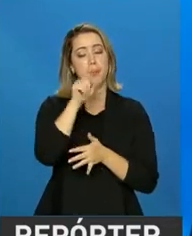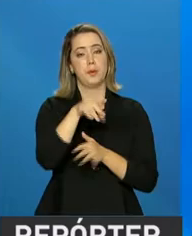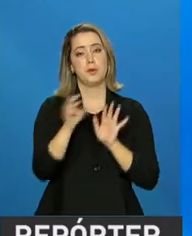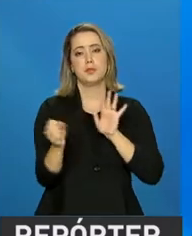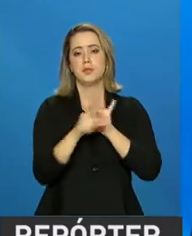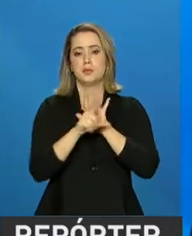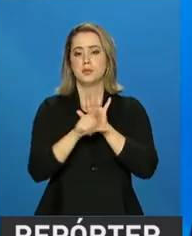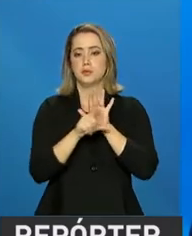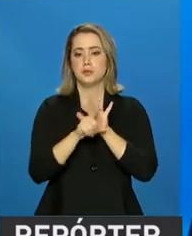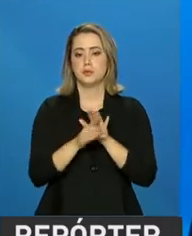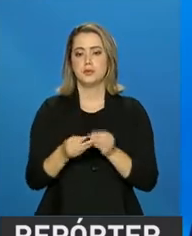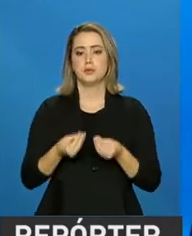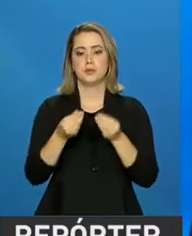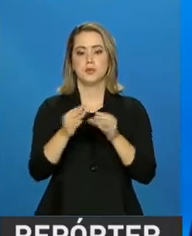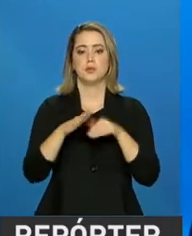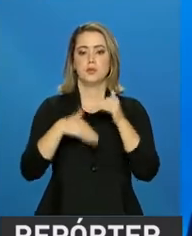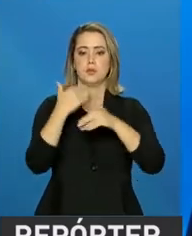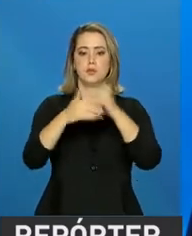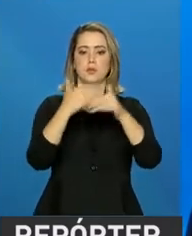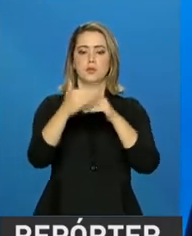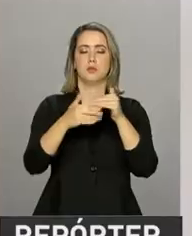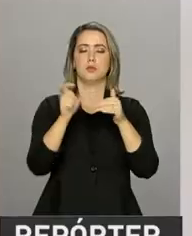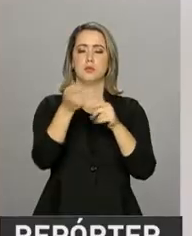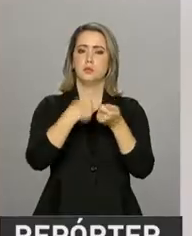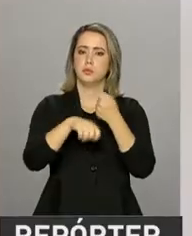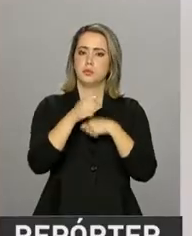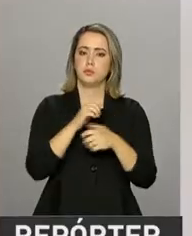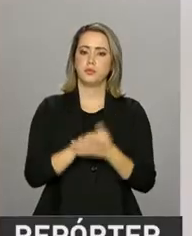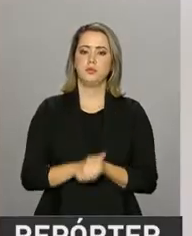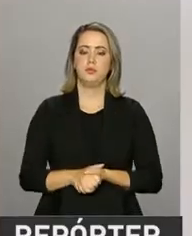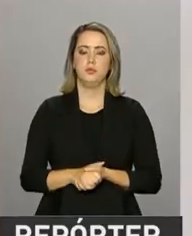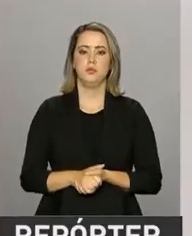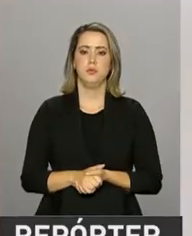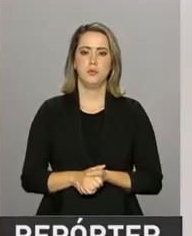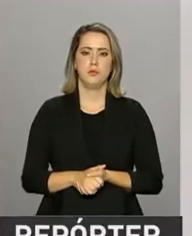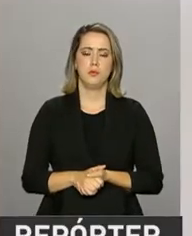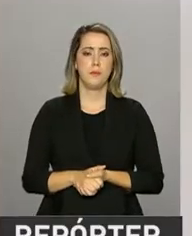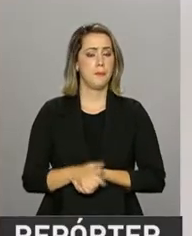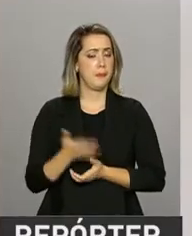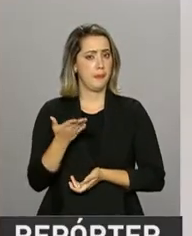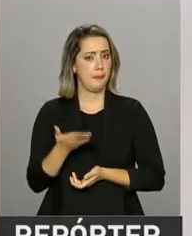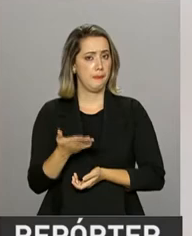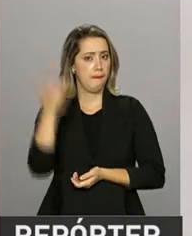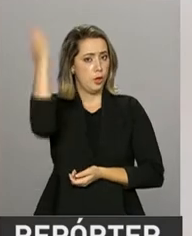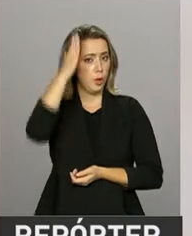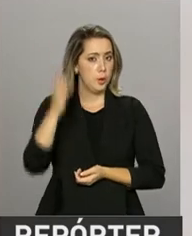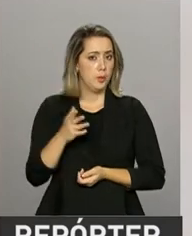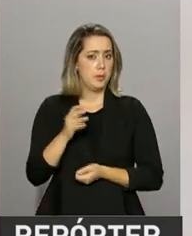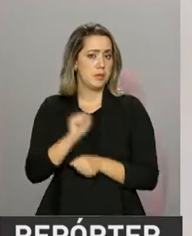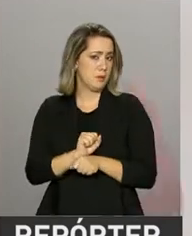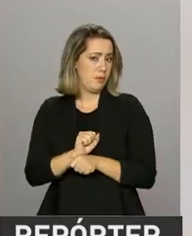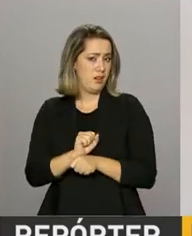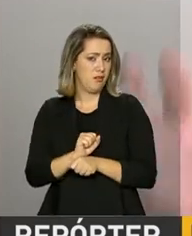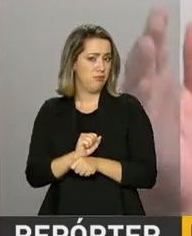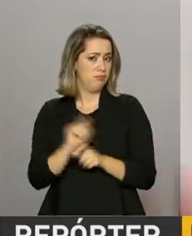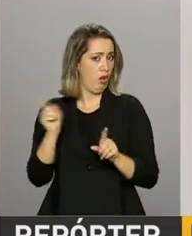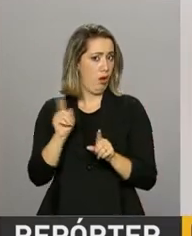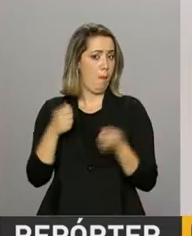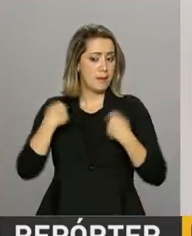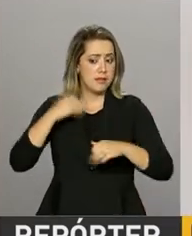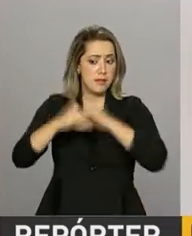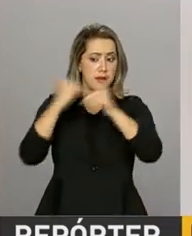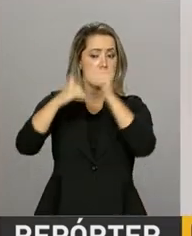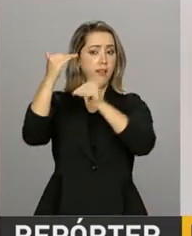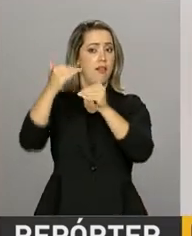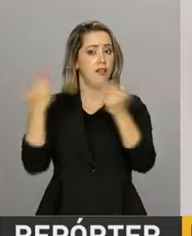garantir a retomada do crescimento da economia o brasil não pode esperar o brasil precisa crescer rápido e acima